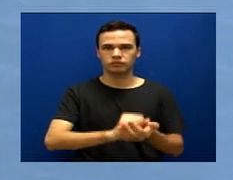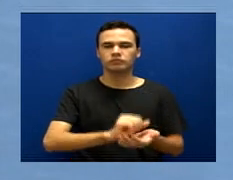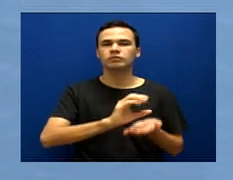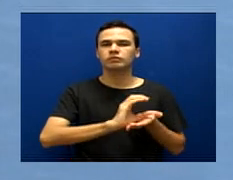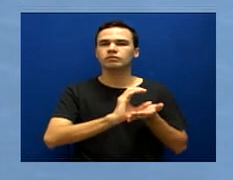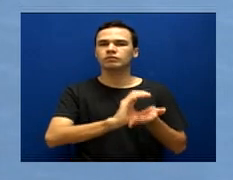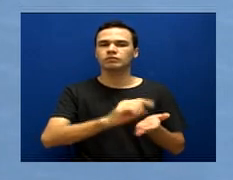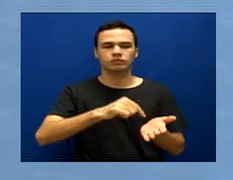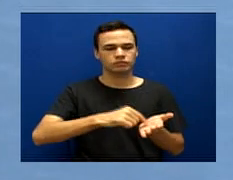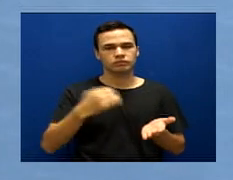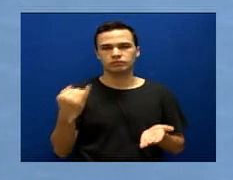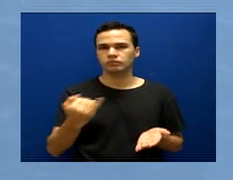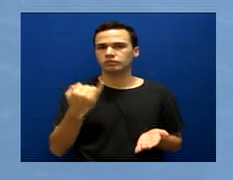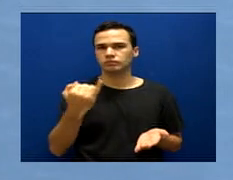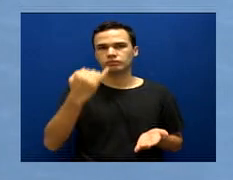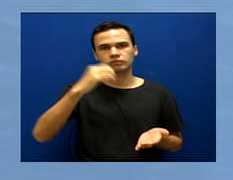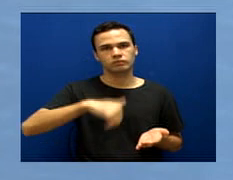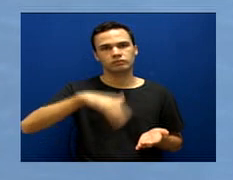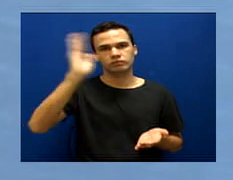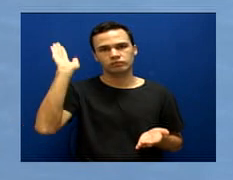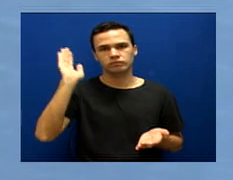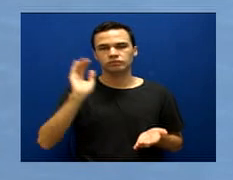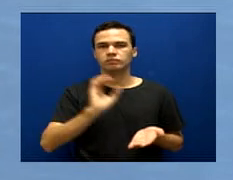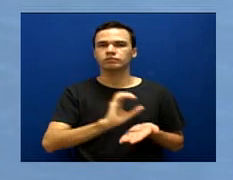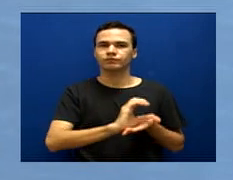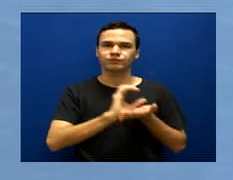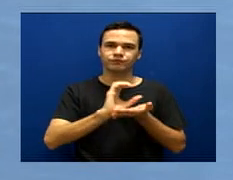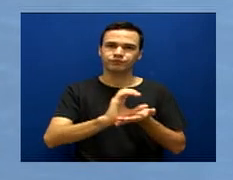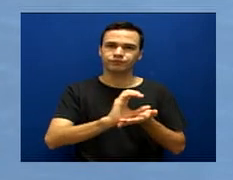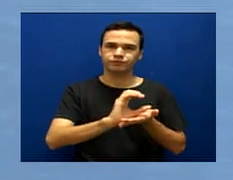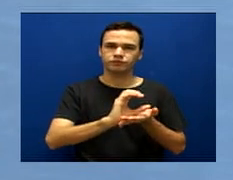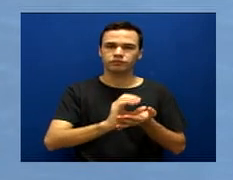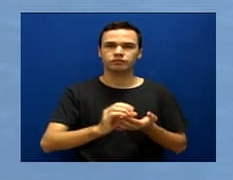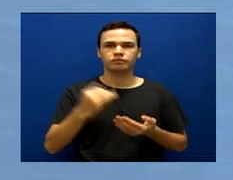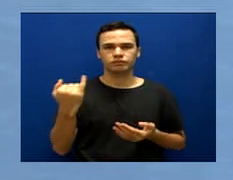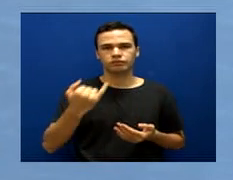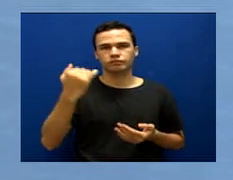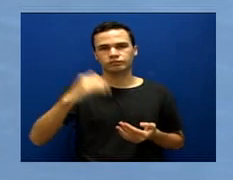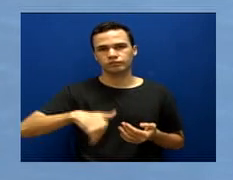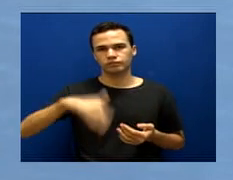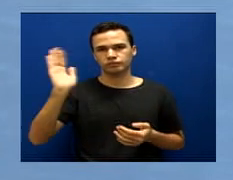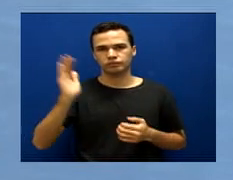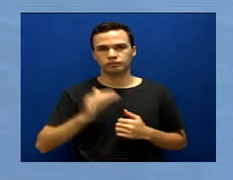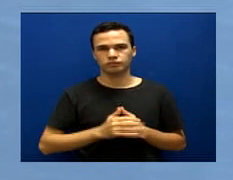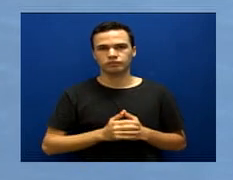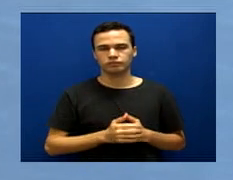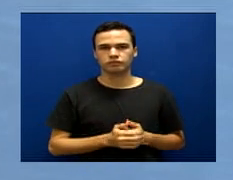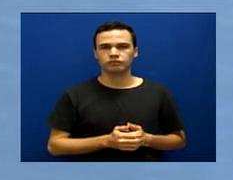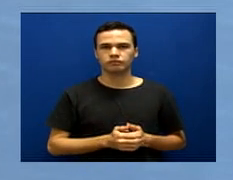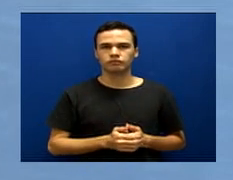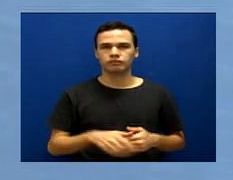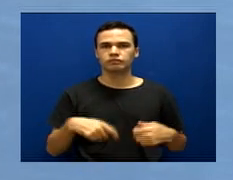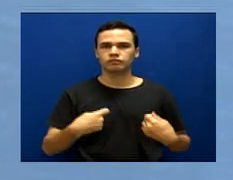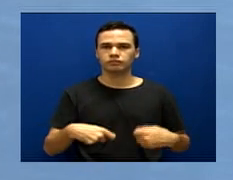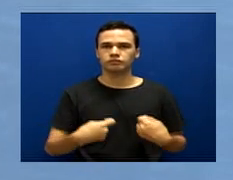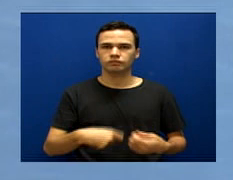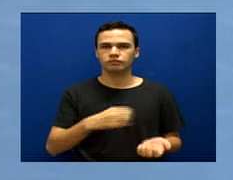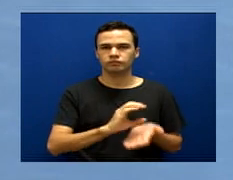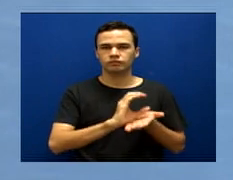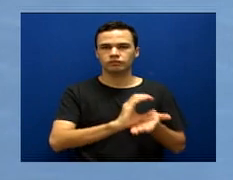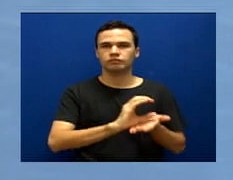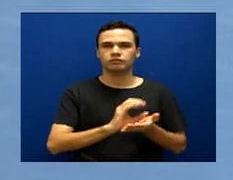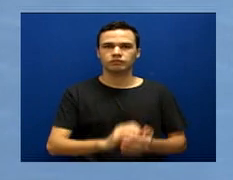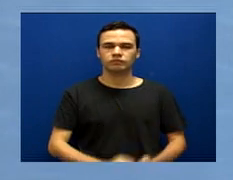O Conselho é fundamental, para não dizer essencial, né, que seria a palavra mais correta, ele é fundamental a existência do